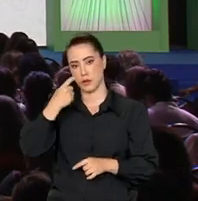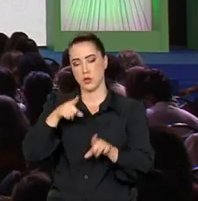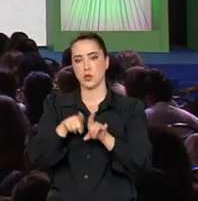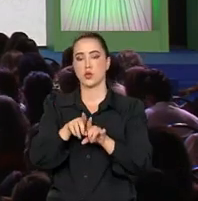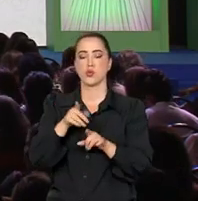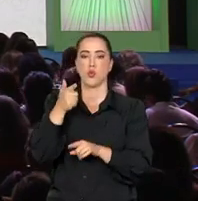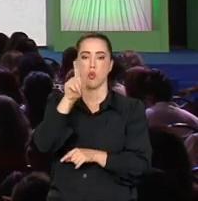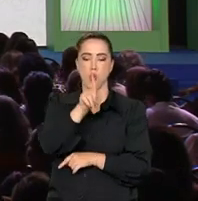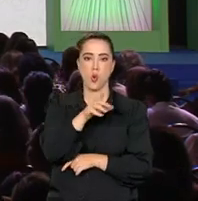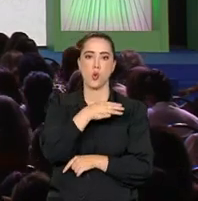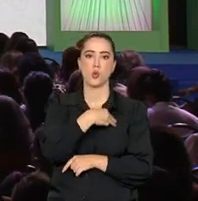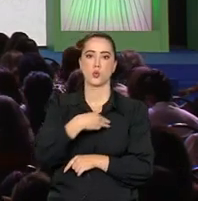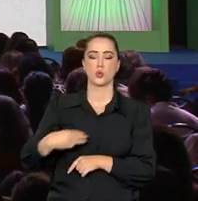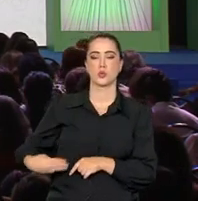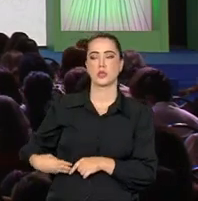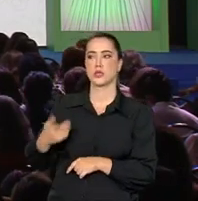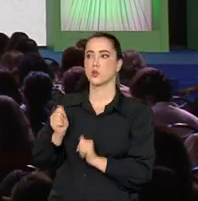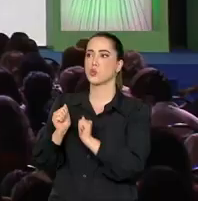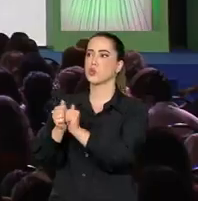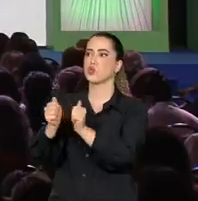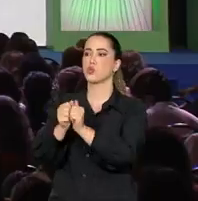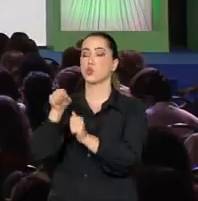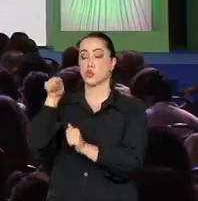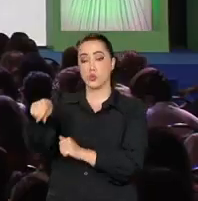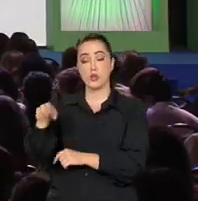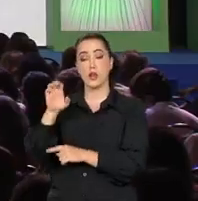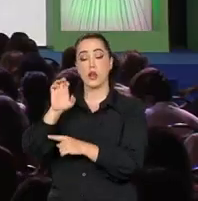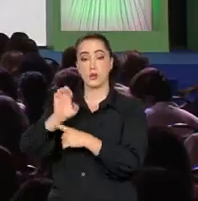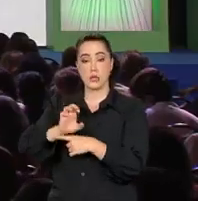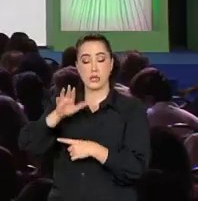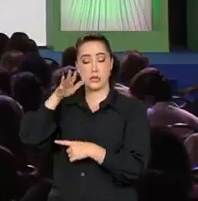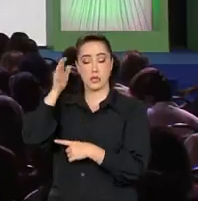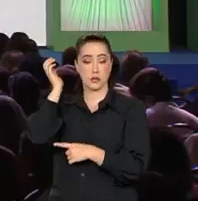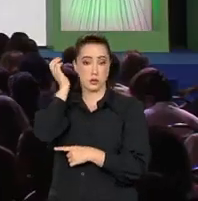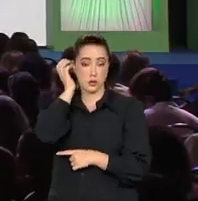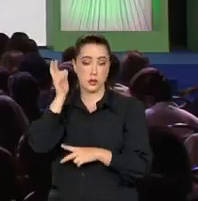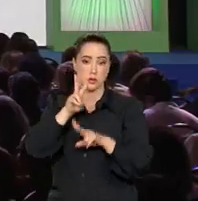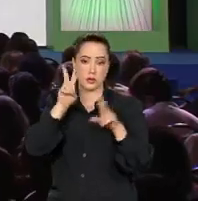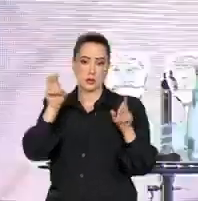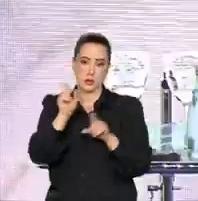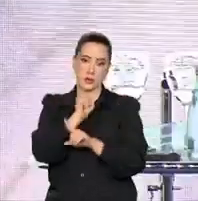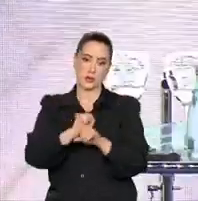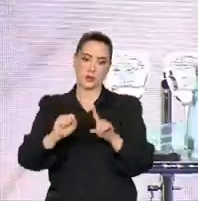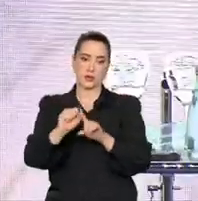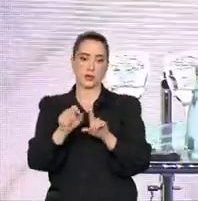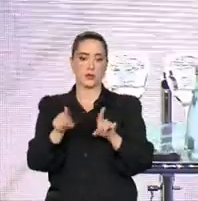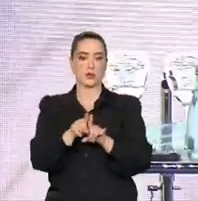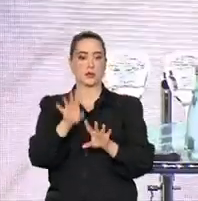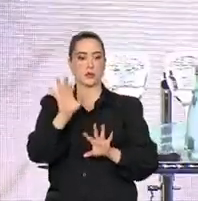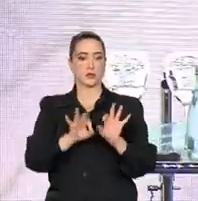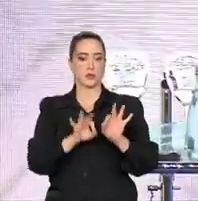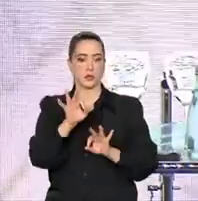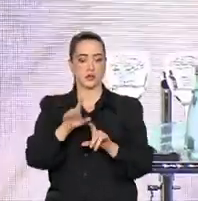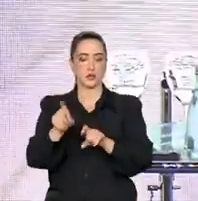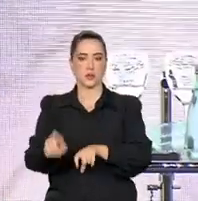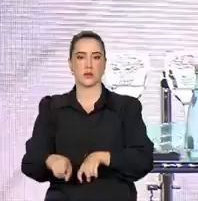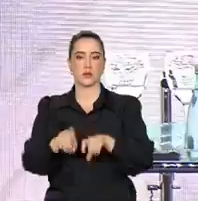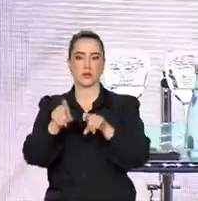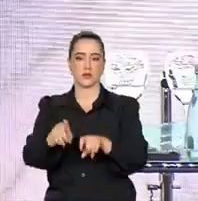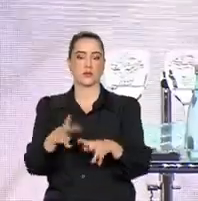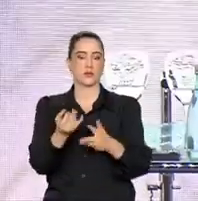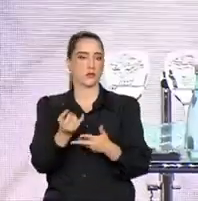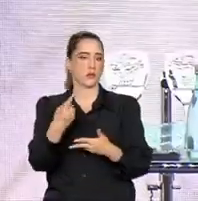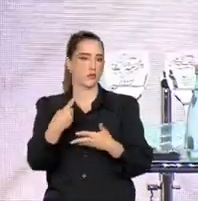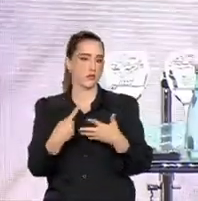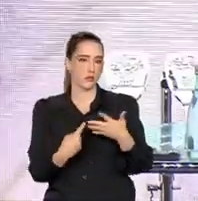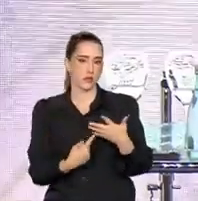Fávaro, outros ministros. Vamos estar lá tratando do tema social e também do Plano Safra, enfim,